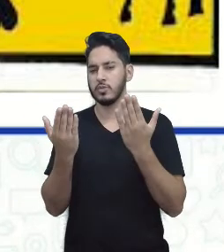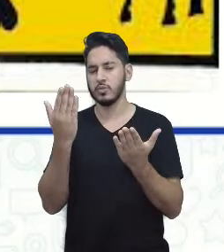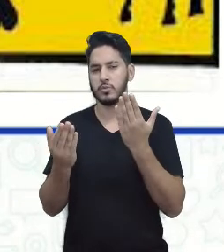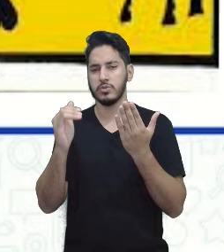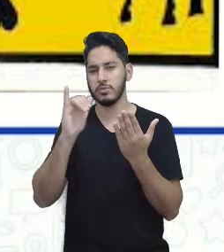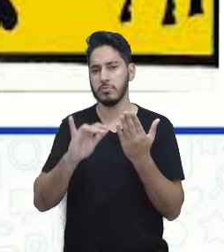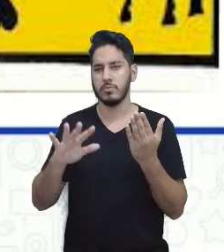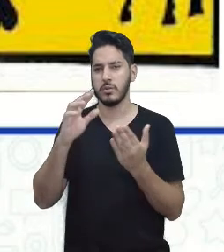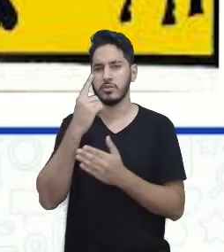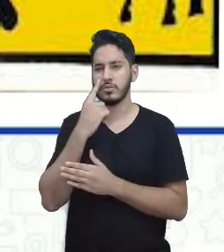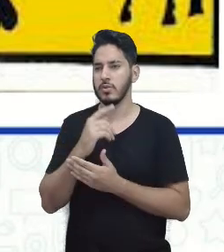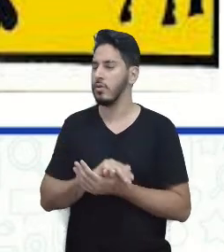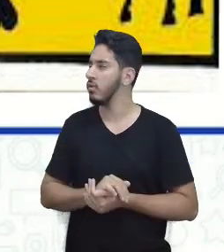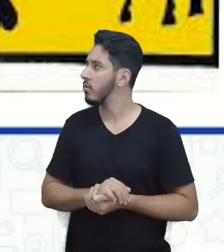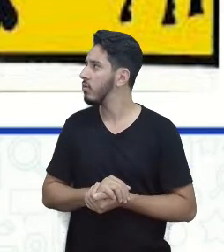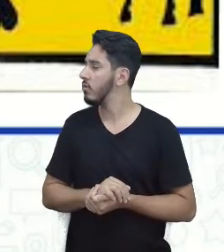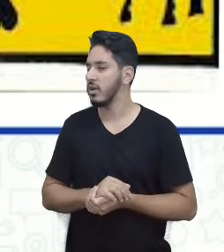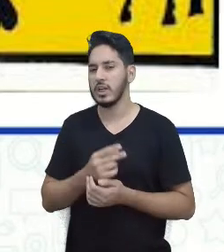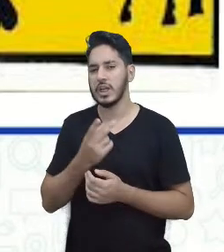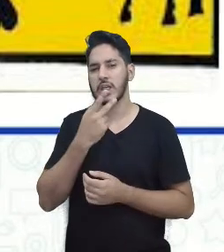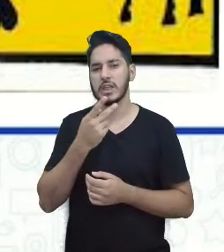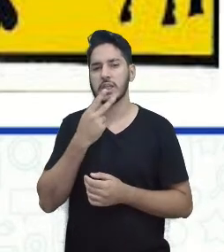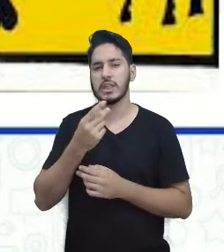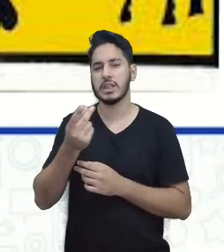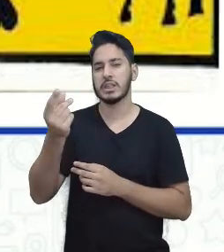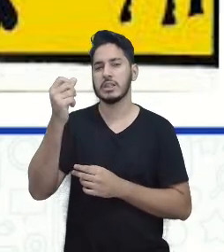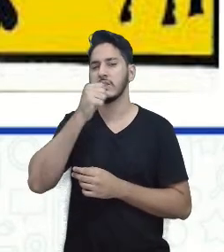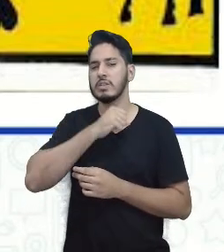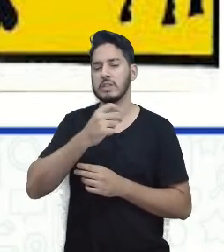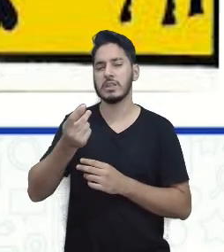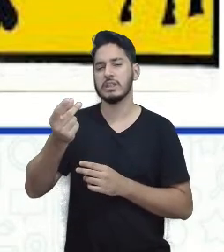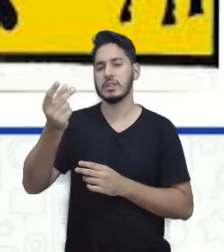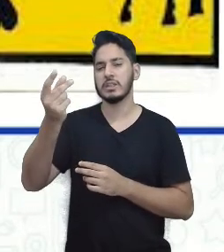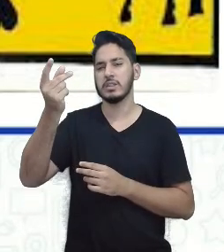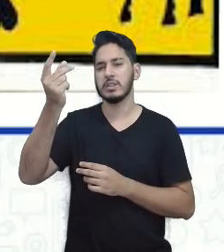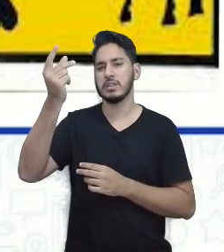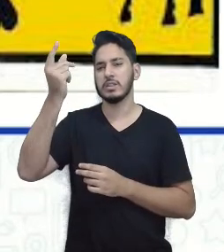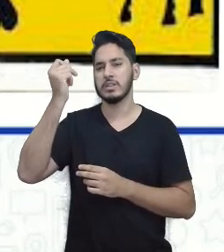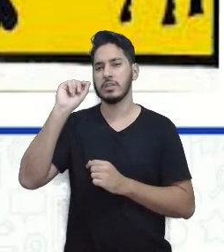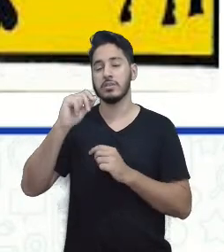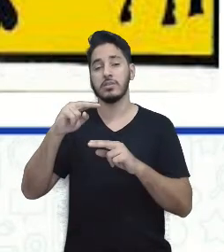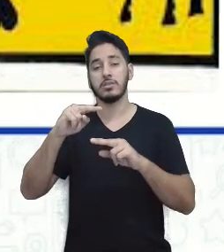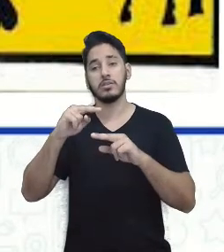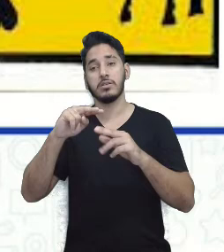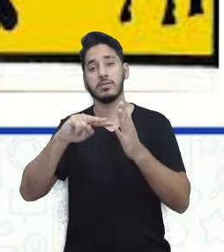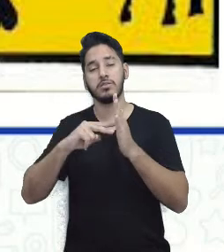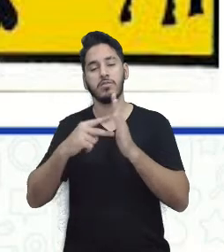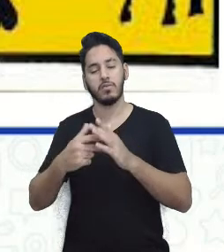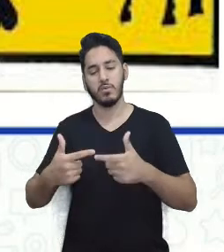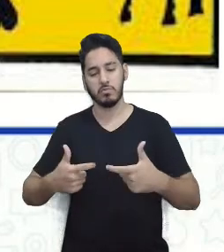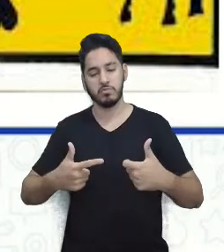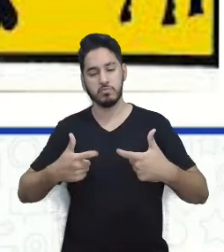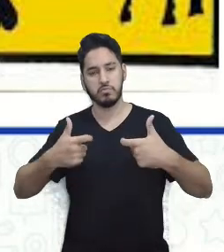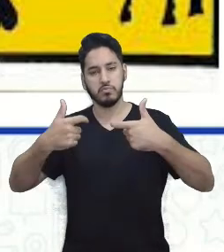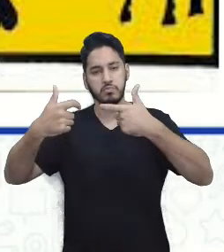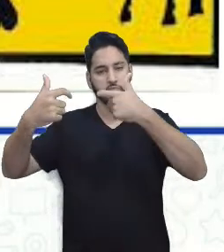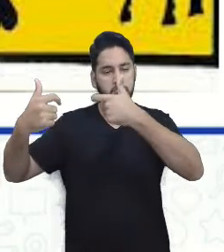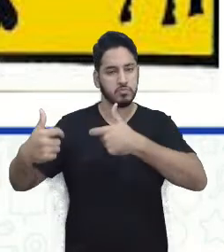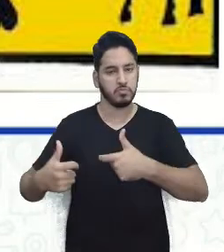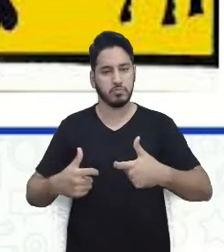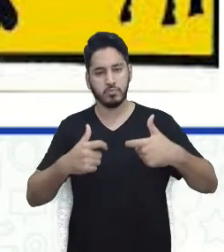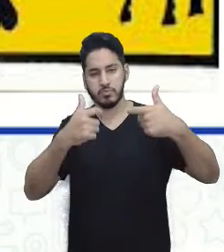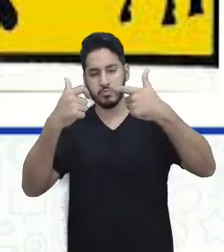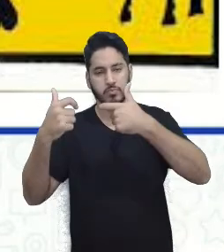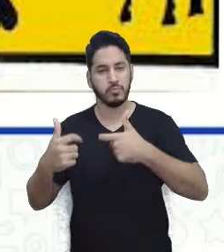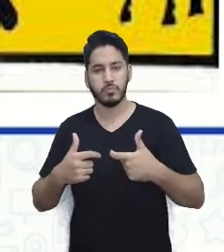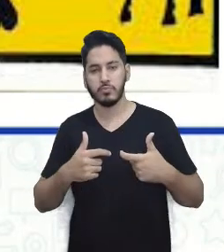estão vendo aí uma imagem bem antiga, né, medieval, representando uma cruzada, né, porque a cruzada foi aquela